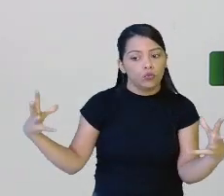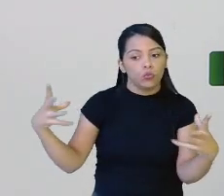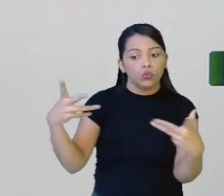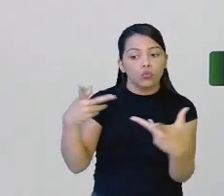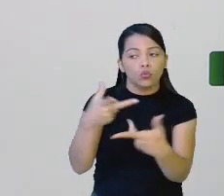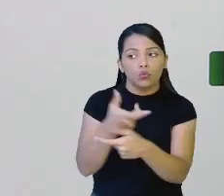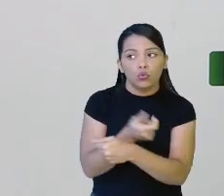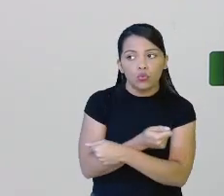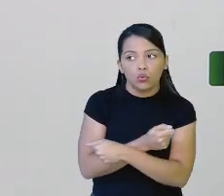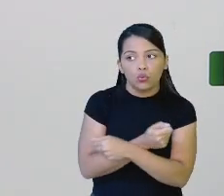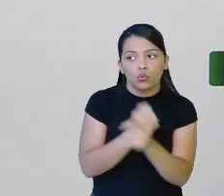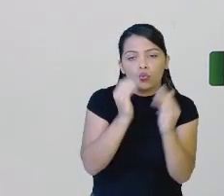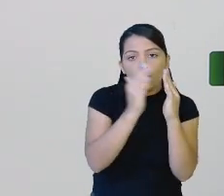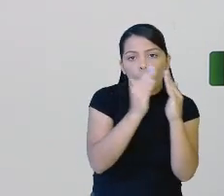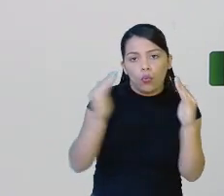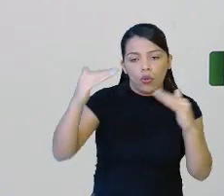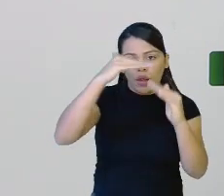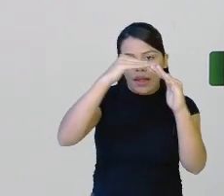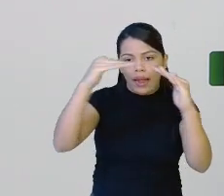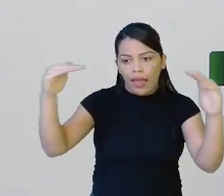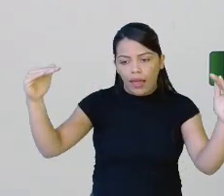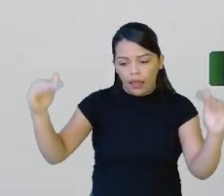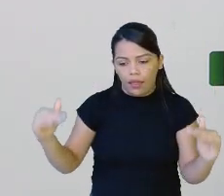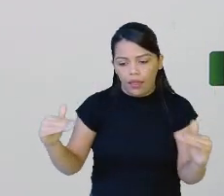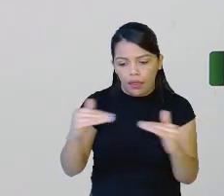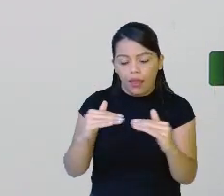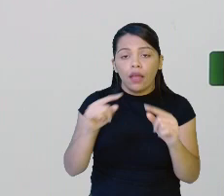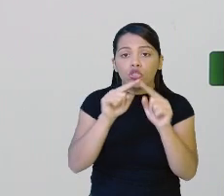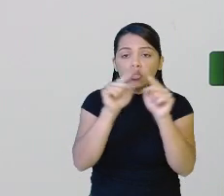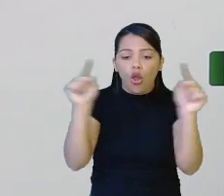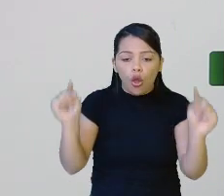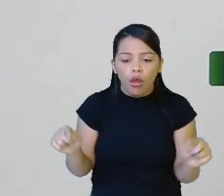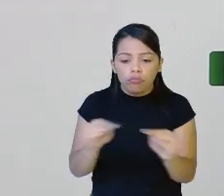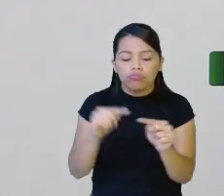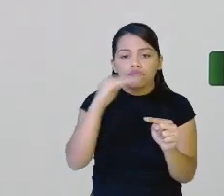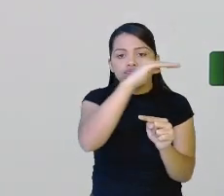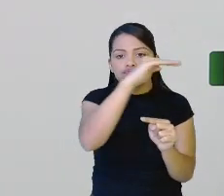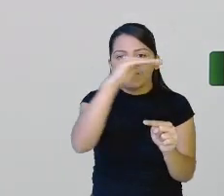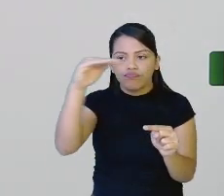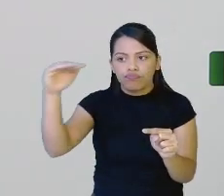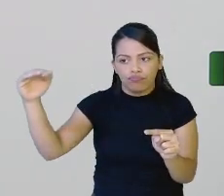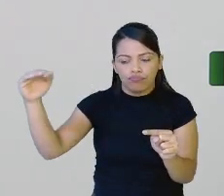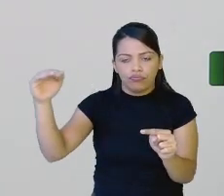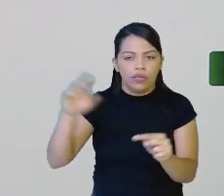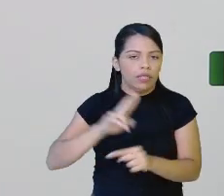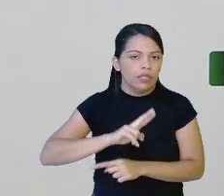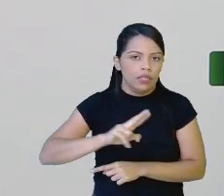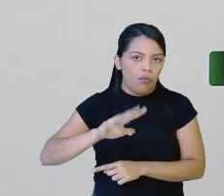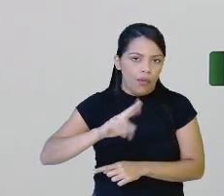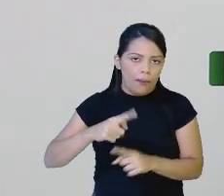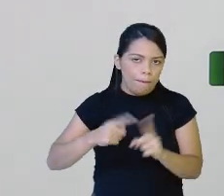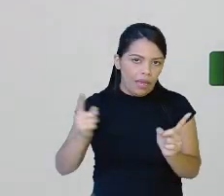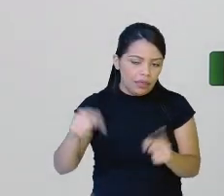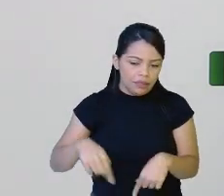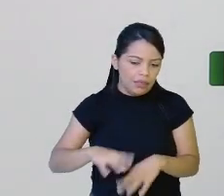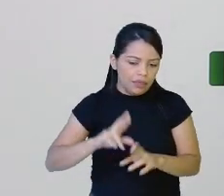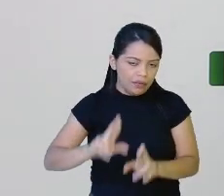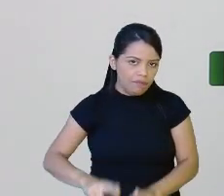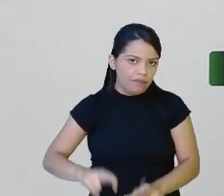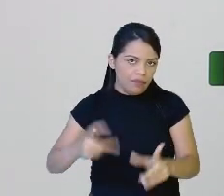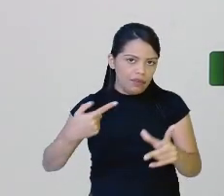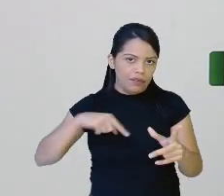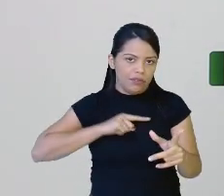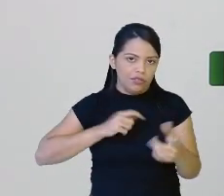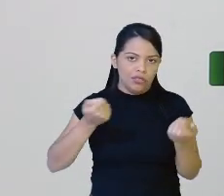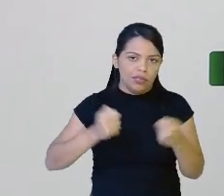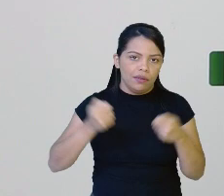esse meu lado, né? A soma desse meu lado aqui. Mas não é o caso, a gente vai levar em consideração a referência de